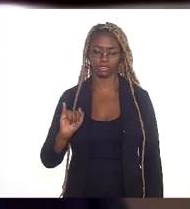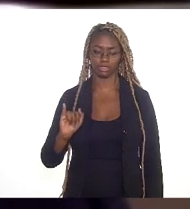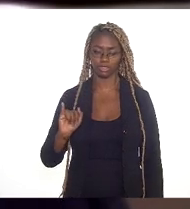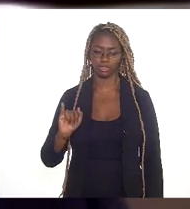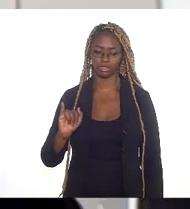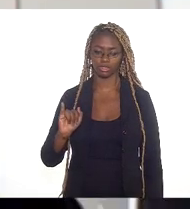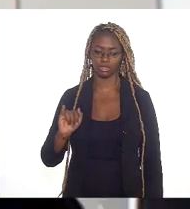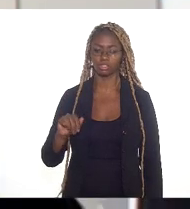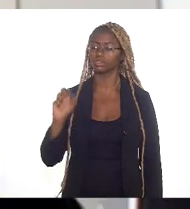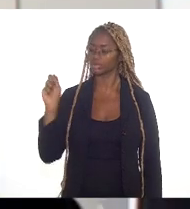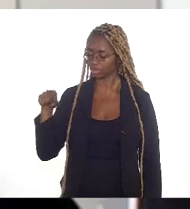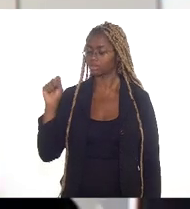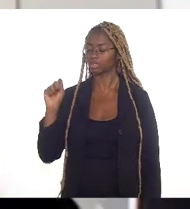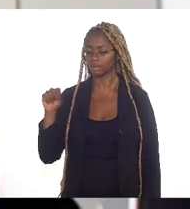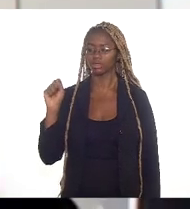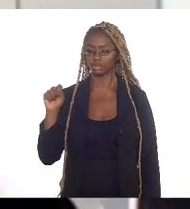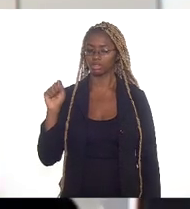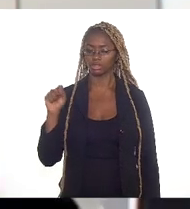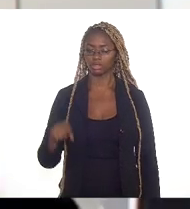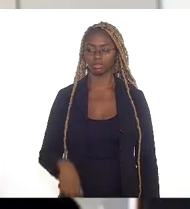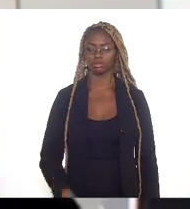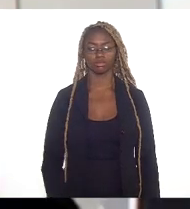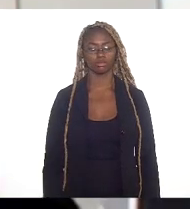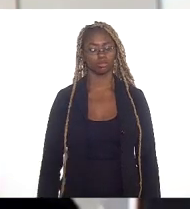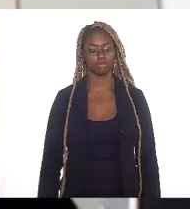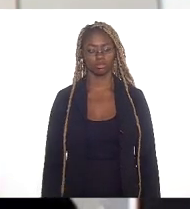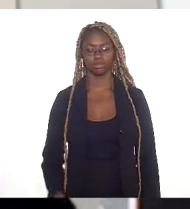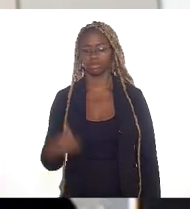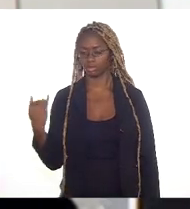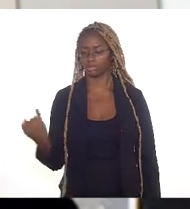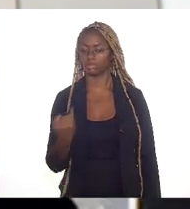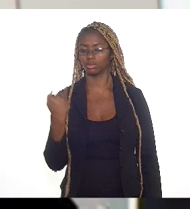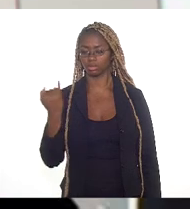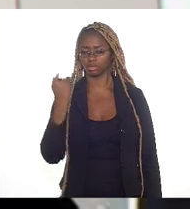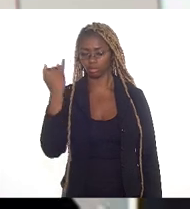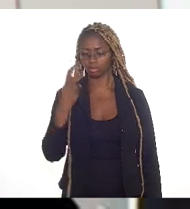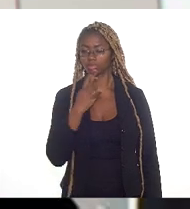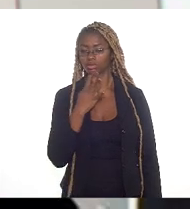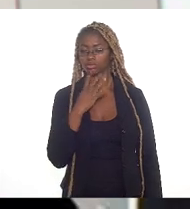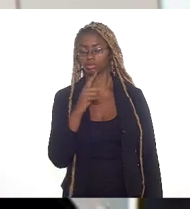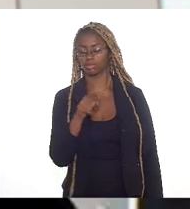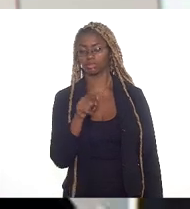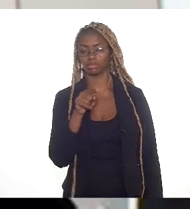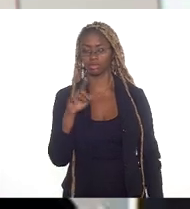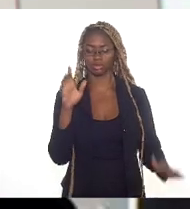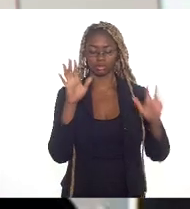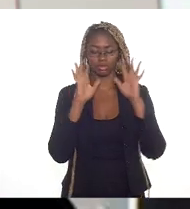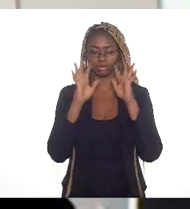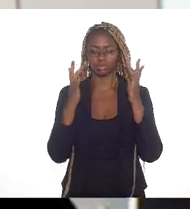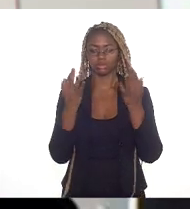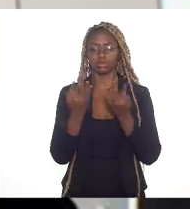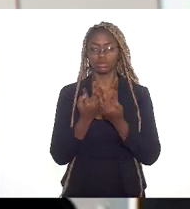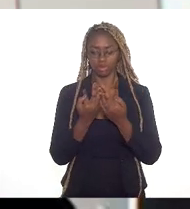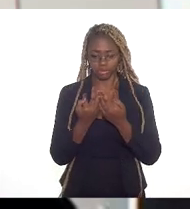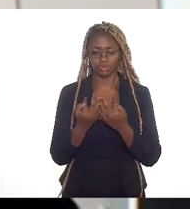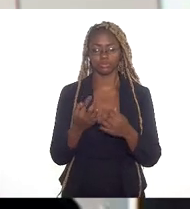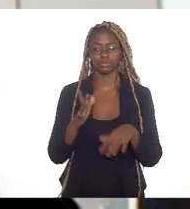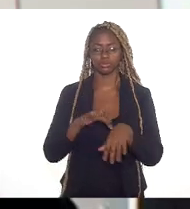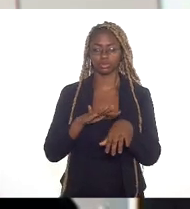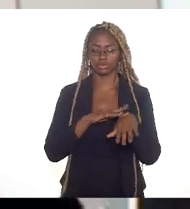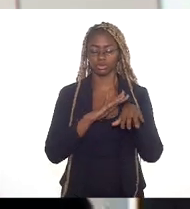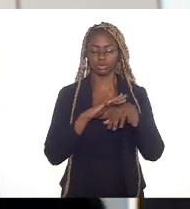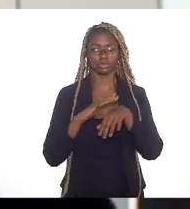Deputado voto favorável, presidente. Esse grupo favorável. Faz um papel muito importante que eu conheço para que as famílias com pessoas com epilepsia,